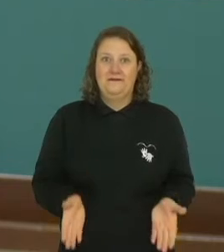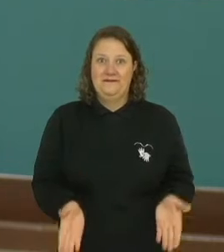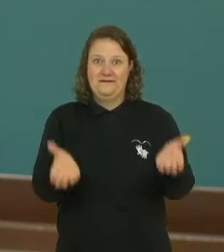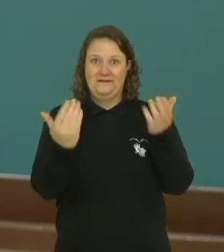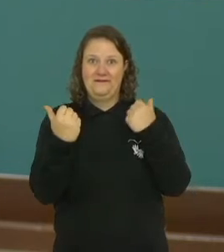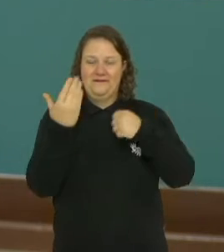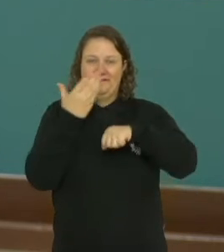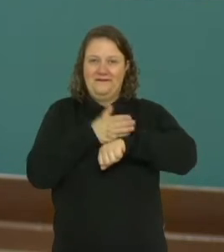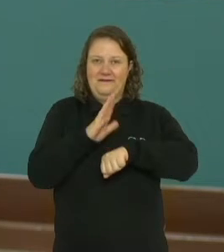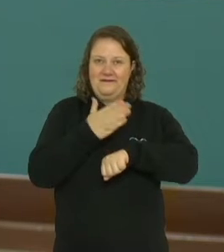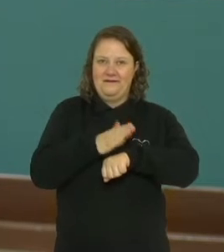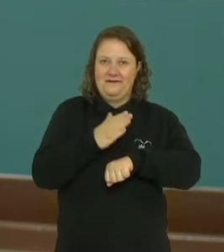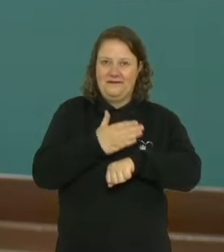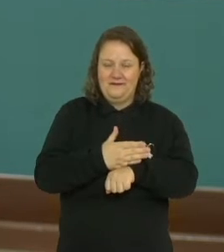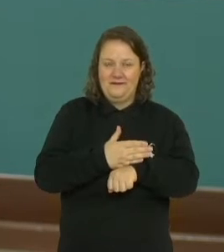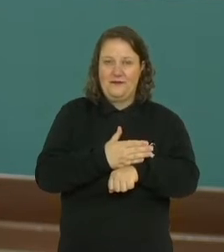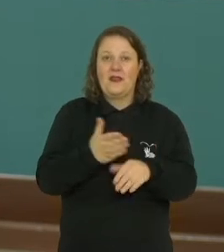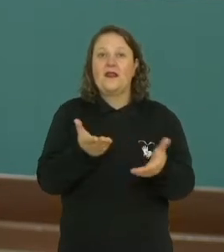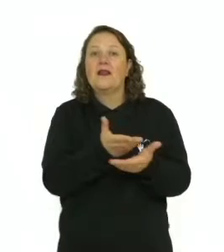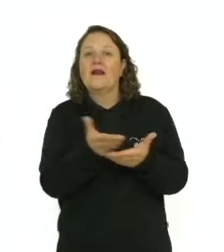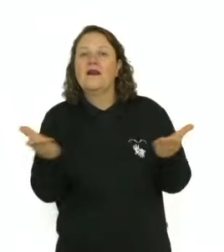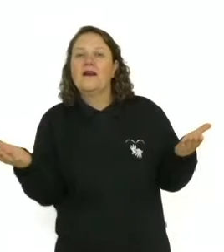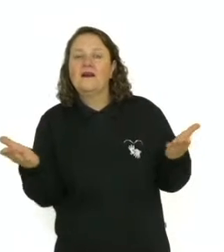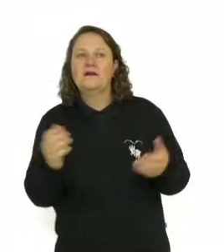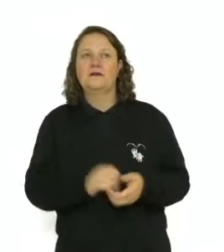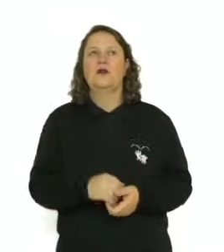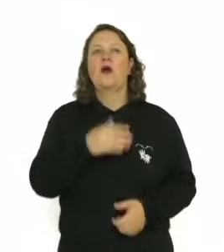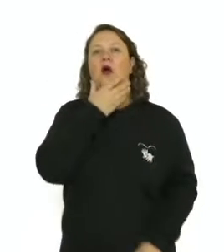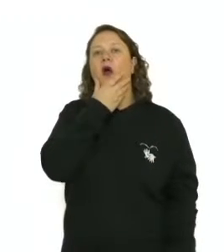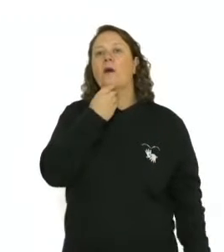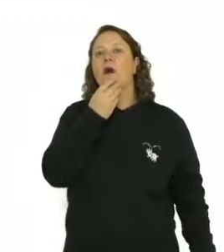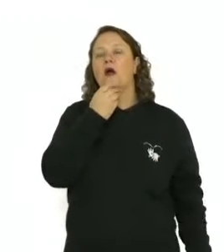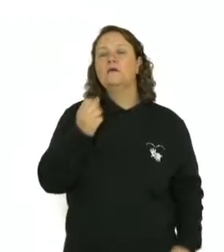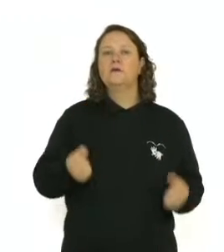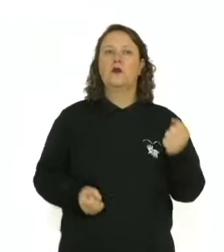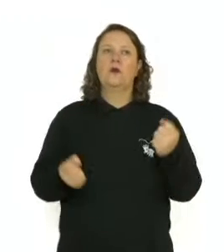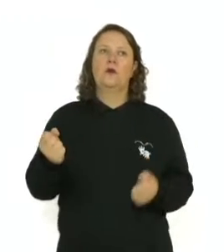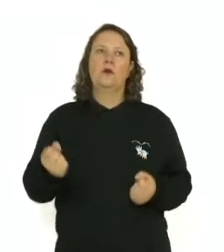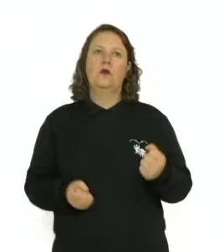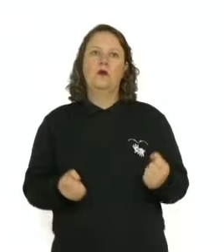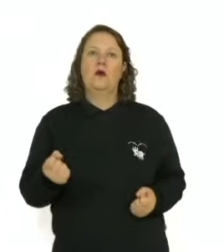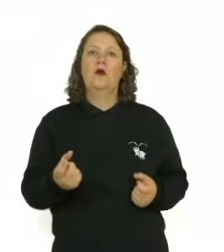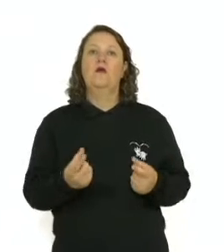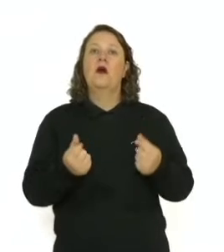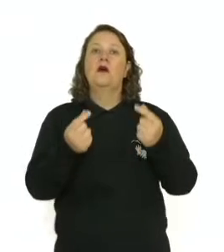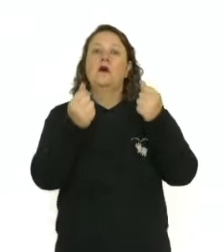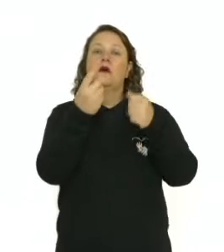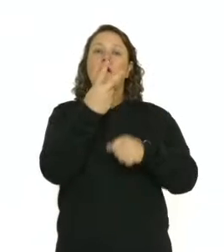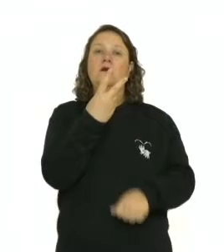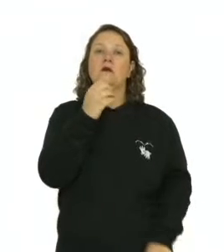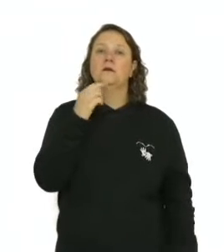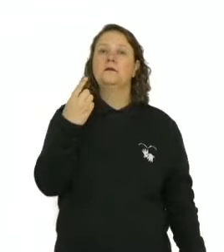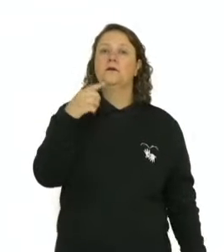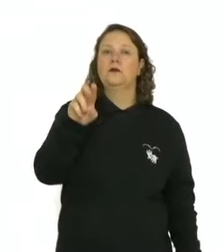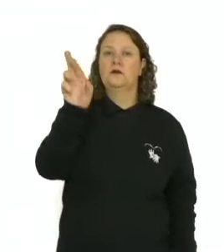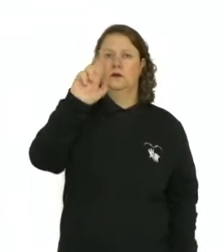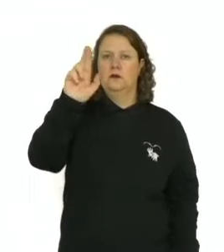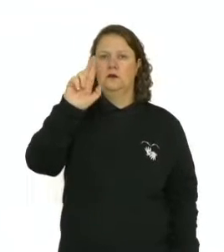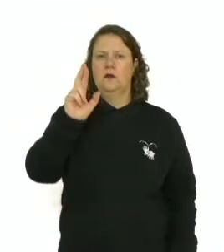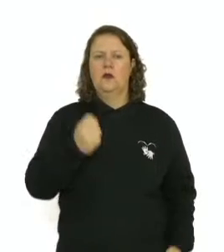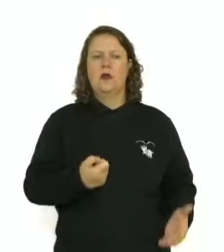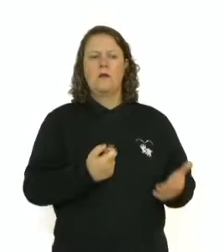praticar um pouquinho? Então, agora você. Maurício tem um carro que custa R$20.000. Quanto ele pagará